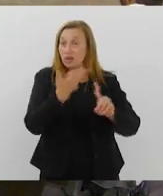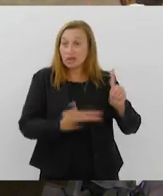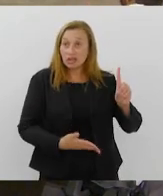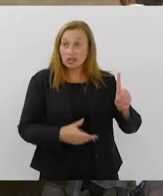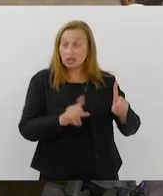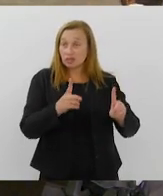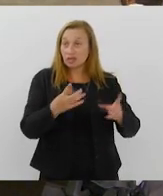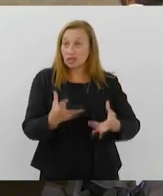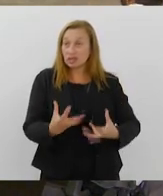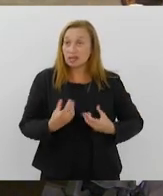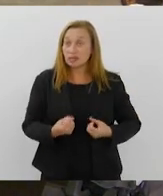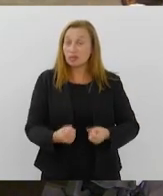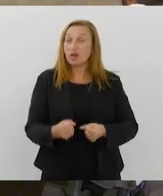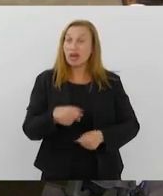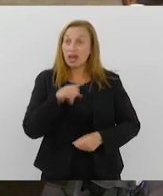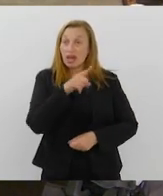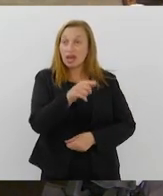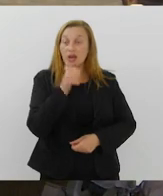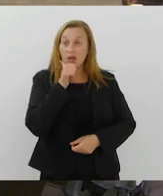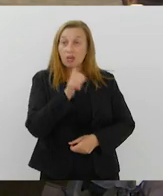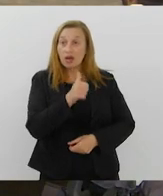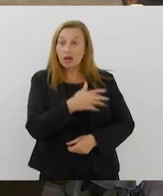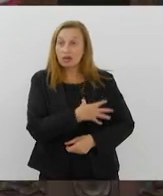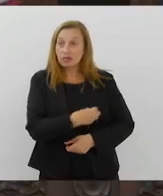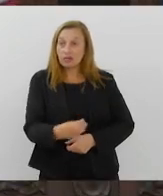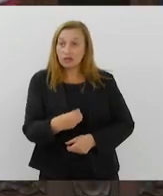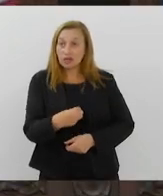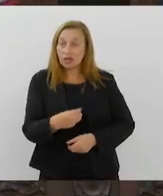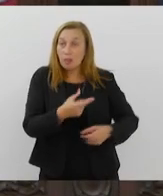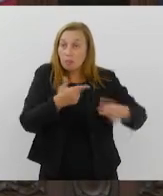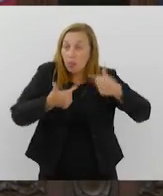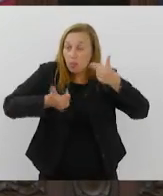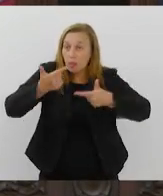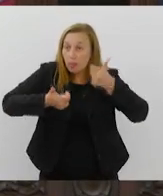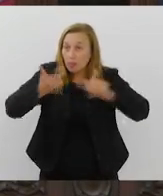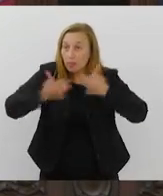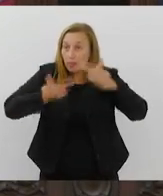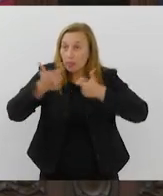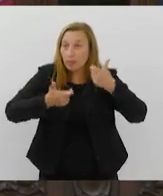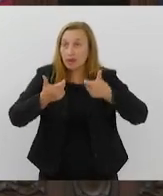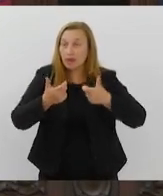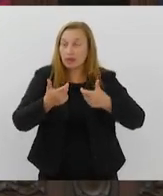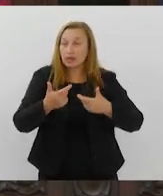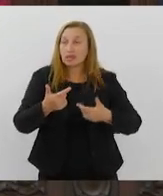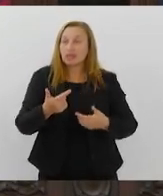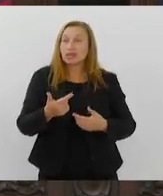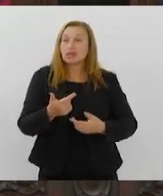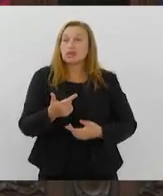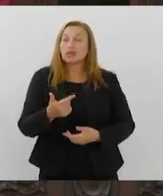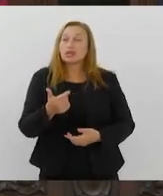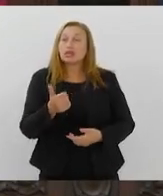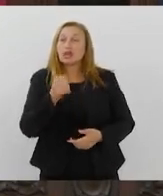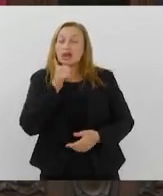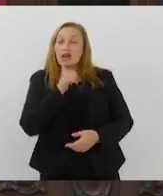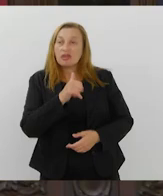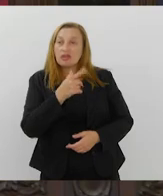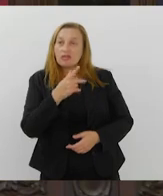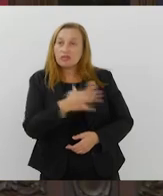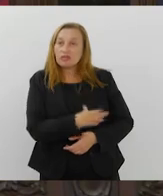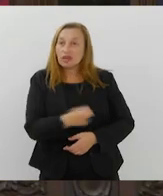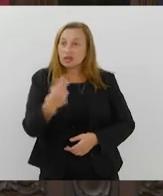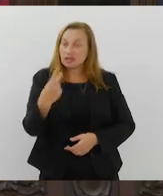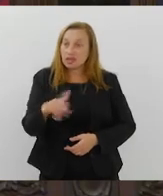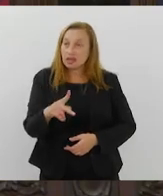colo, tiro passando na porta dela, ela baixando a cabeça, pegou a filha no colo, tiroteio na porta da casa dela, ela